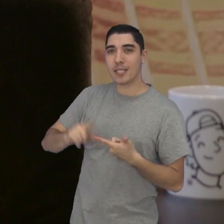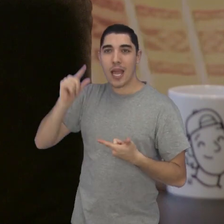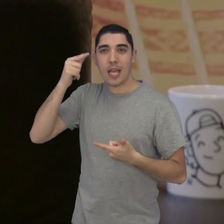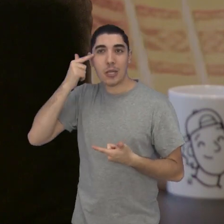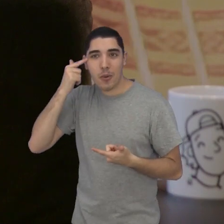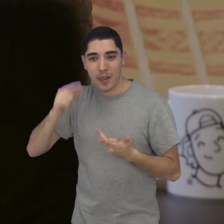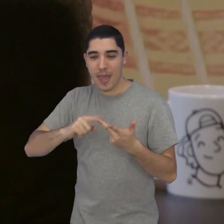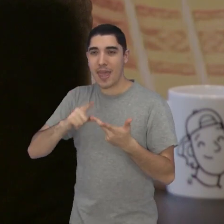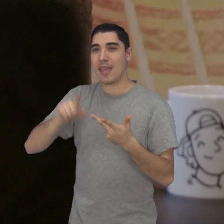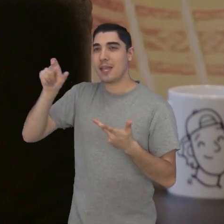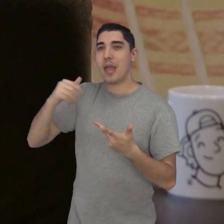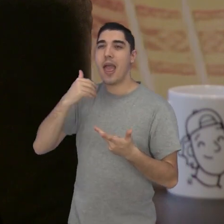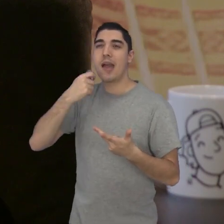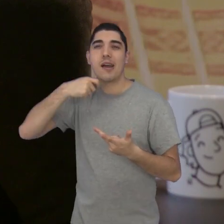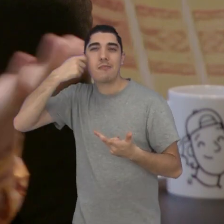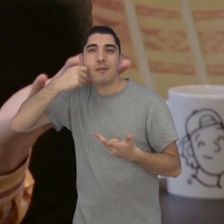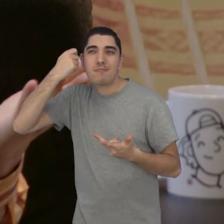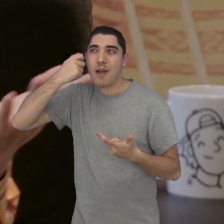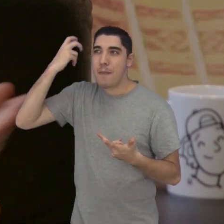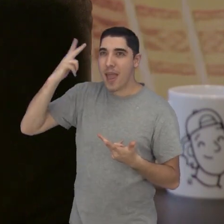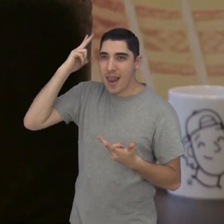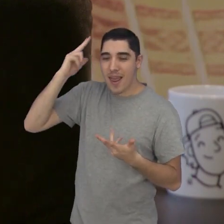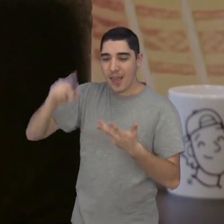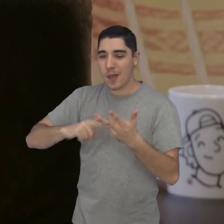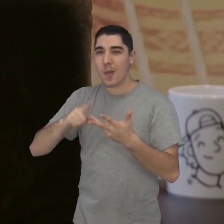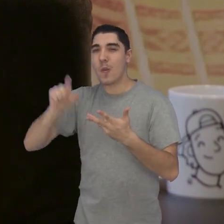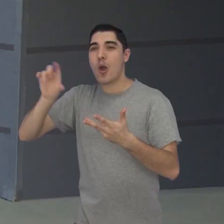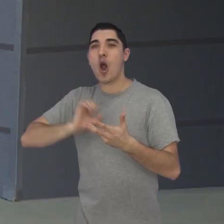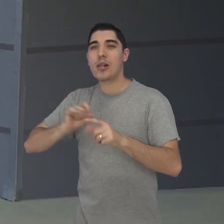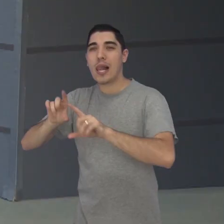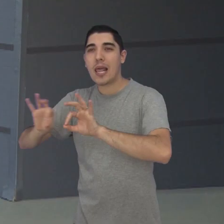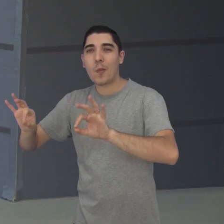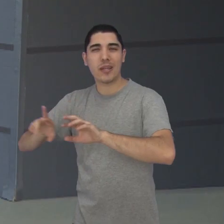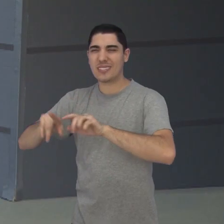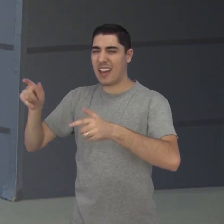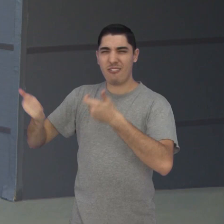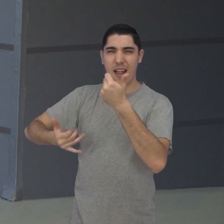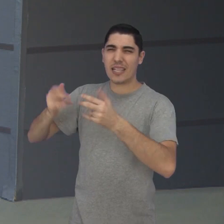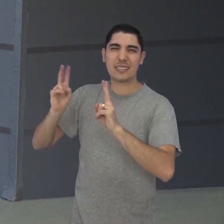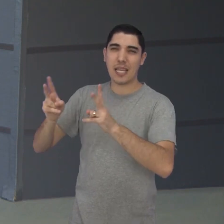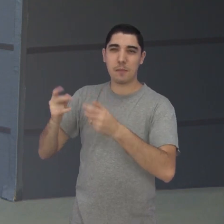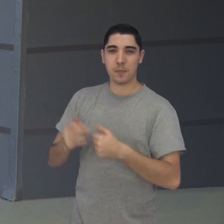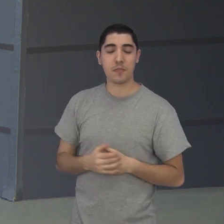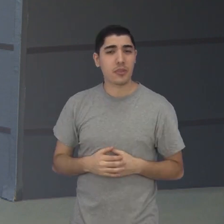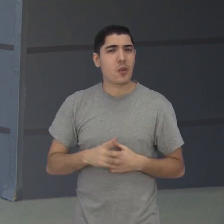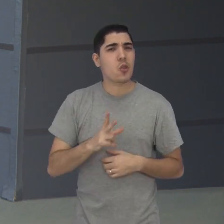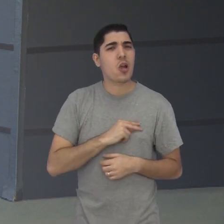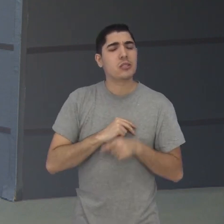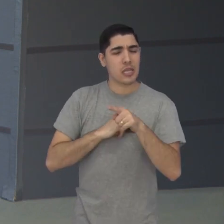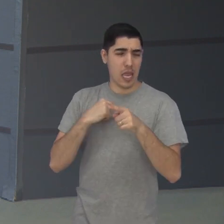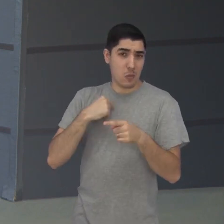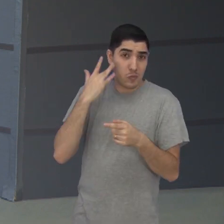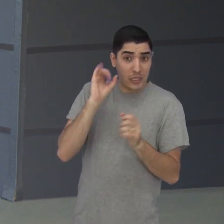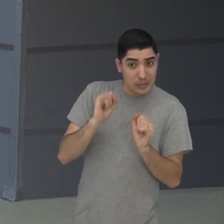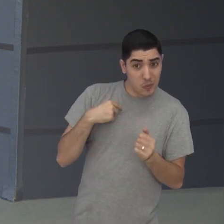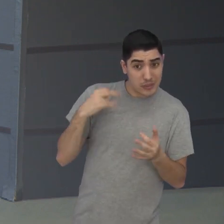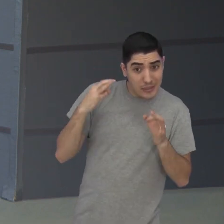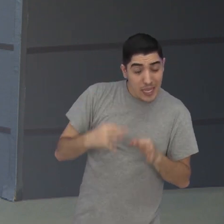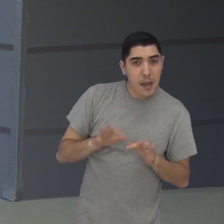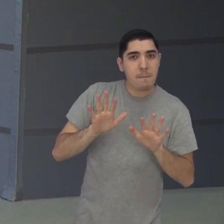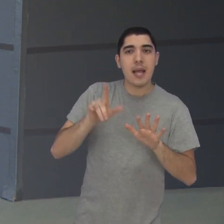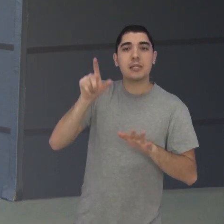barbeiro, do linguiceiro, ele falou de tudo, cara. Então, ele trazia, eu não sei se eu posso falar isso e você me corrija se eu estiver errado, ele